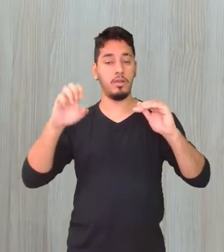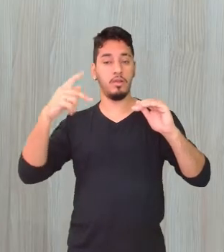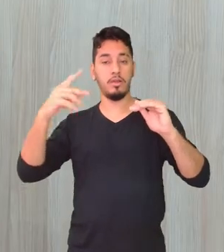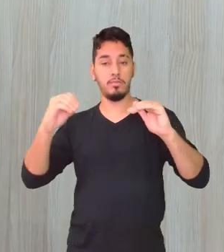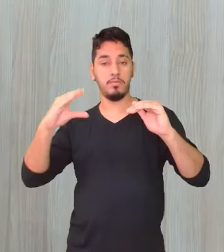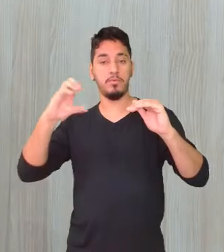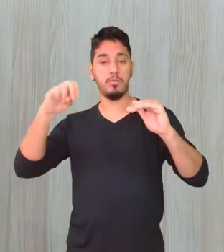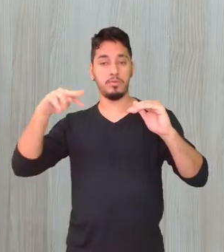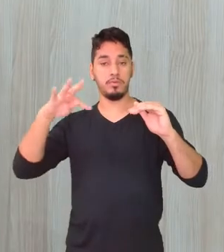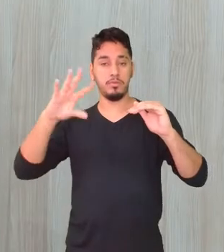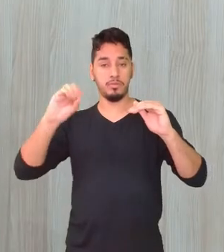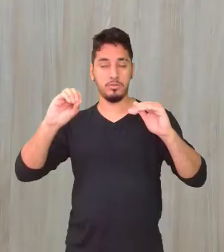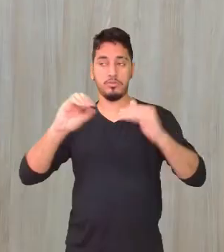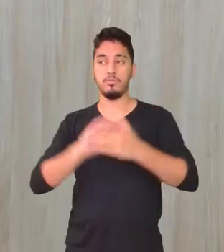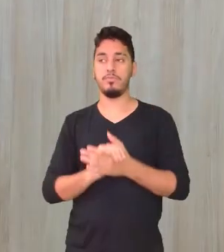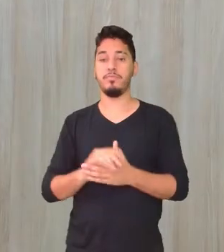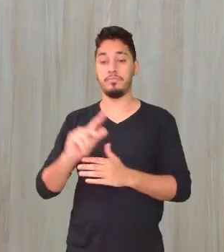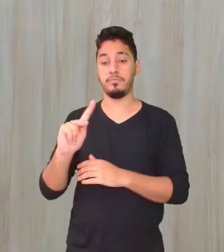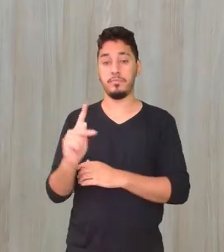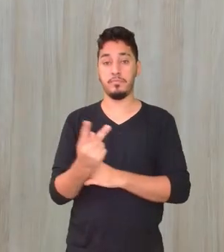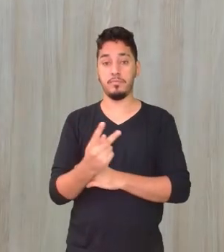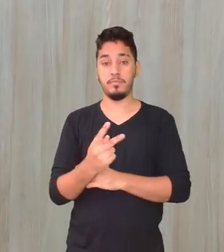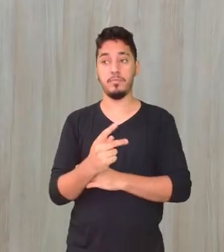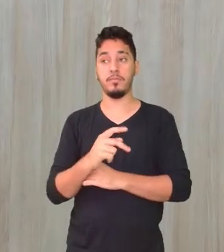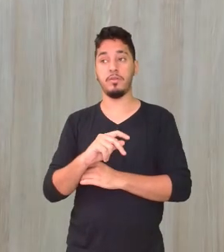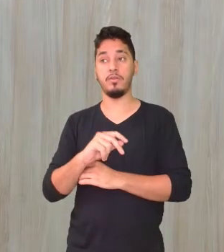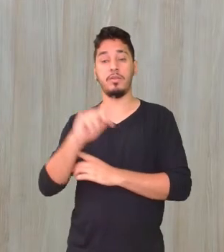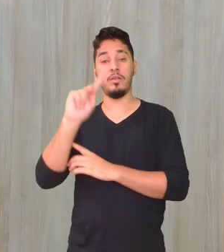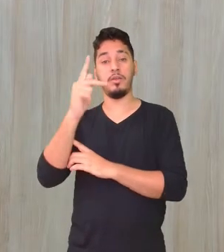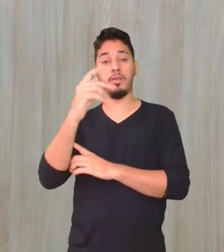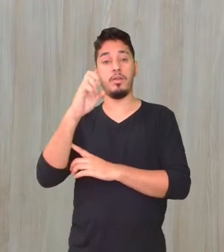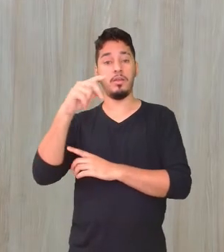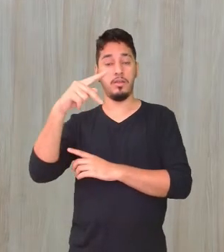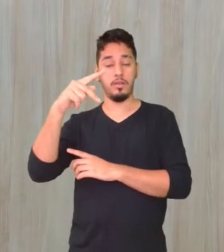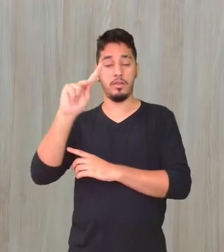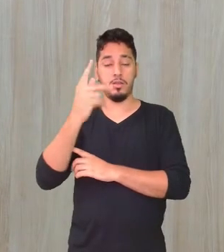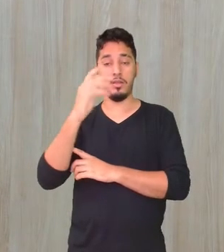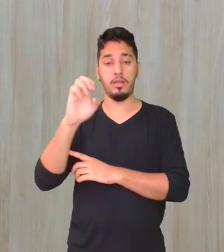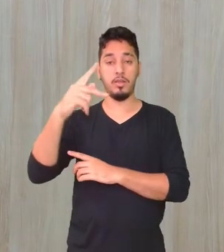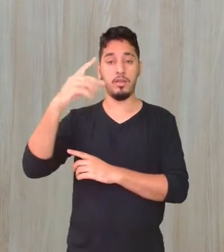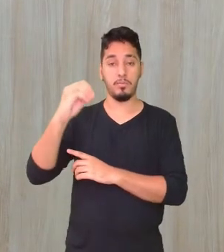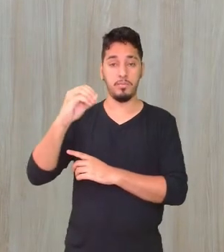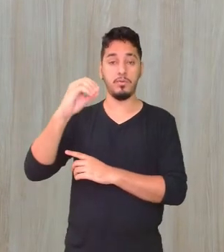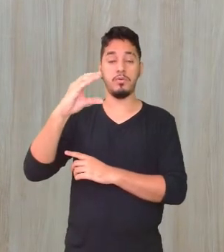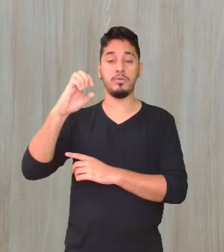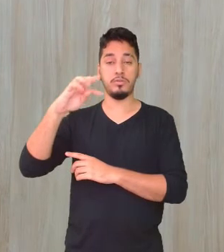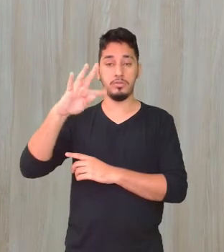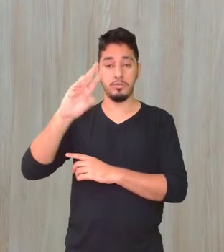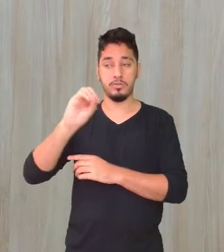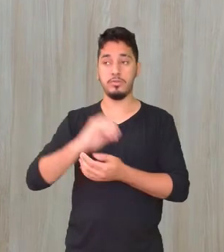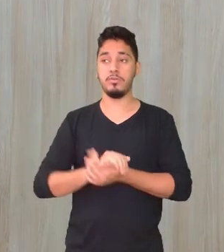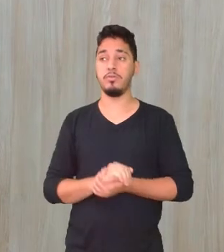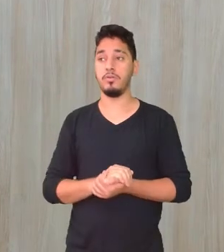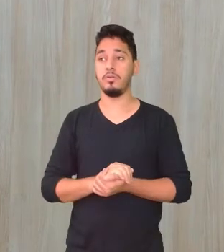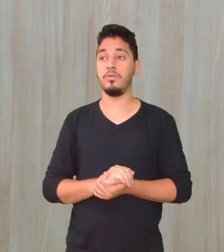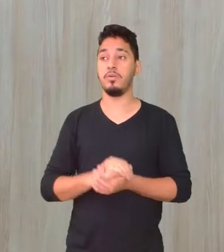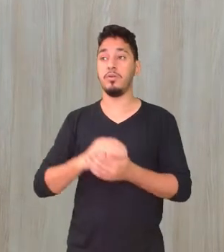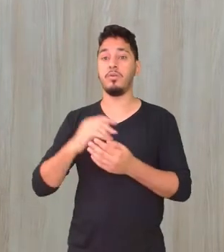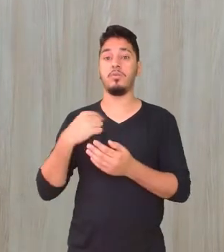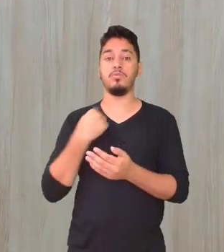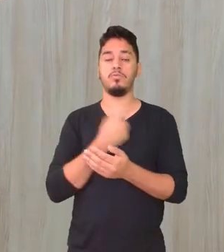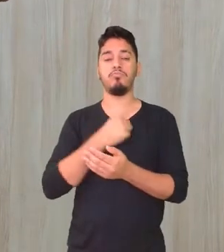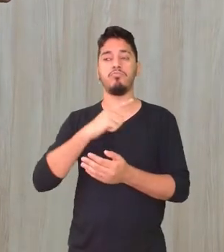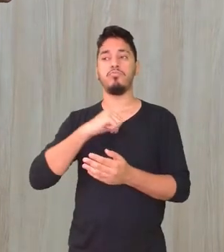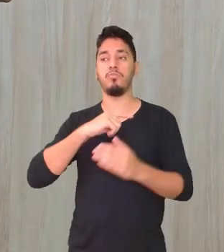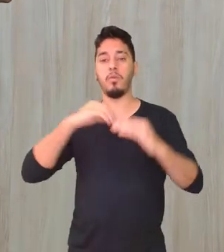essa diferenciação. Então, né? O epicentro mais próximo da superfície, né? E quanto mais próximo da superfície a gente